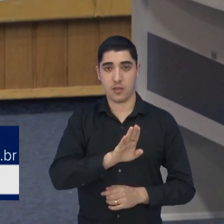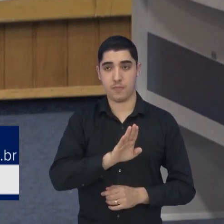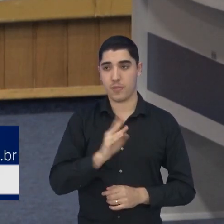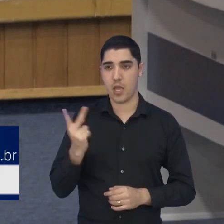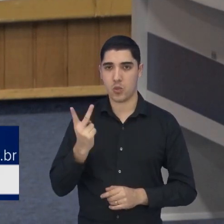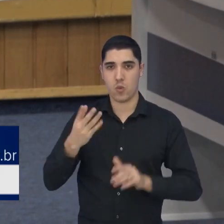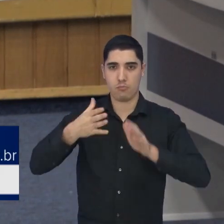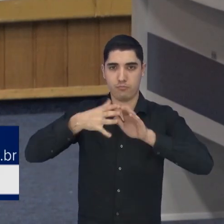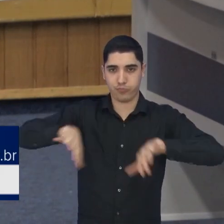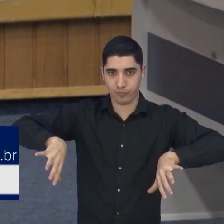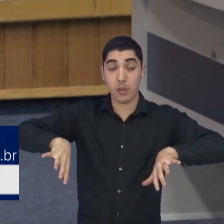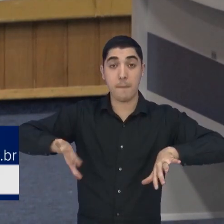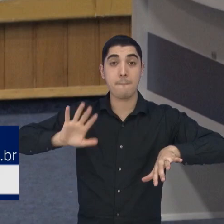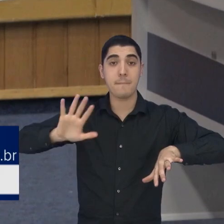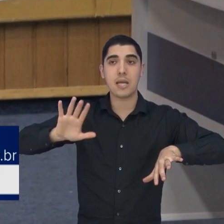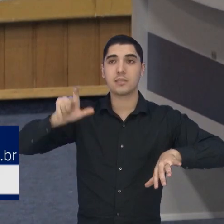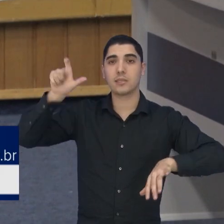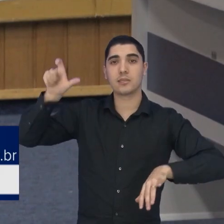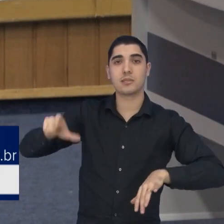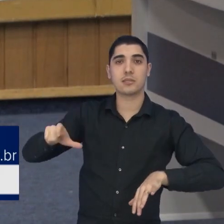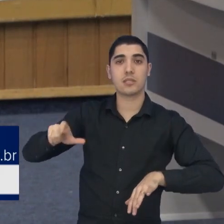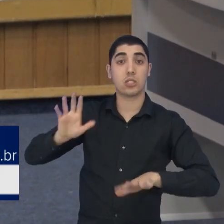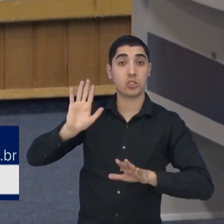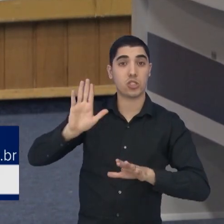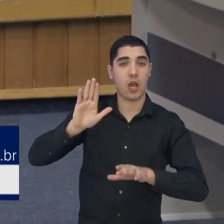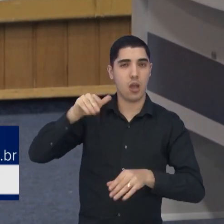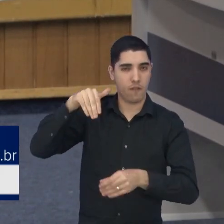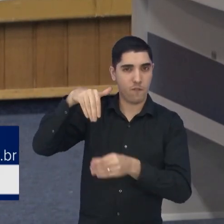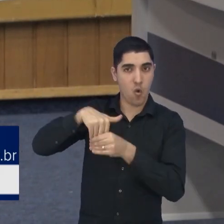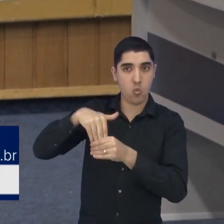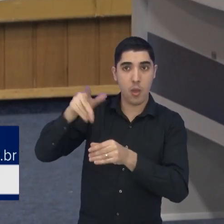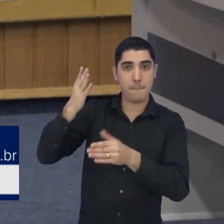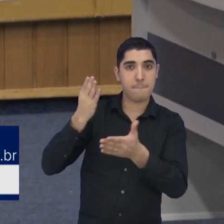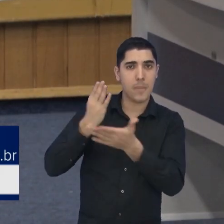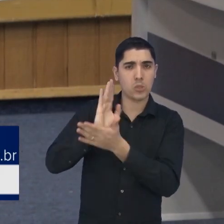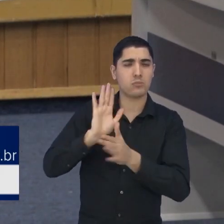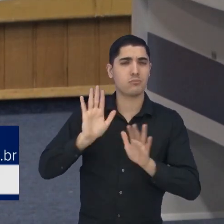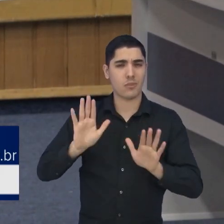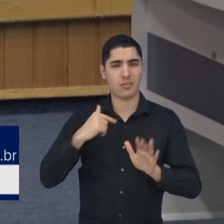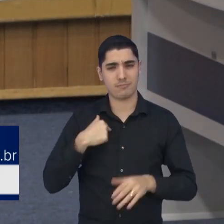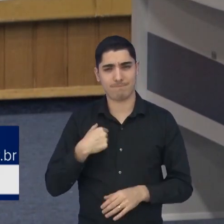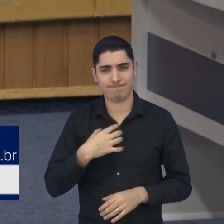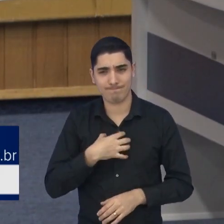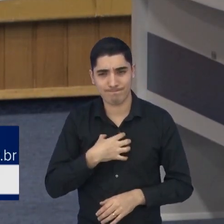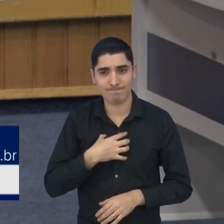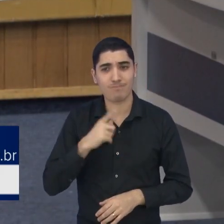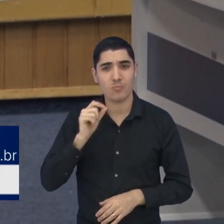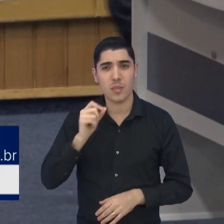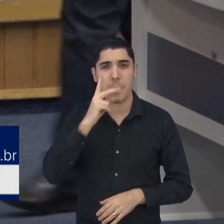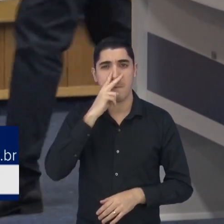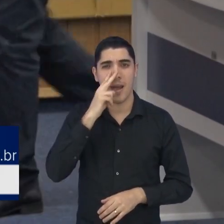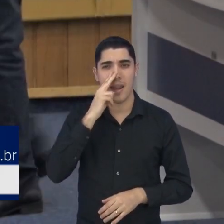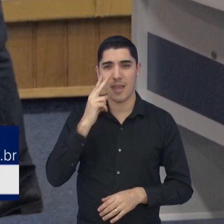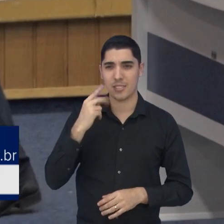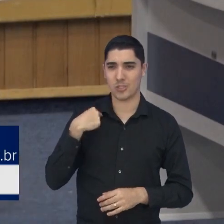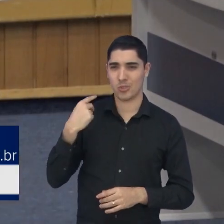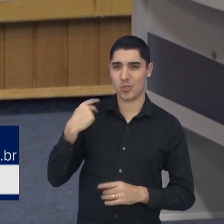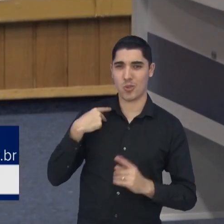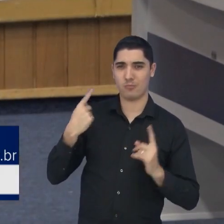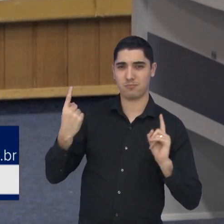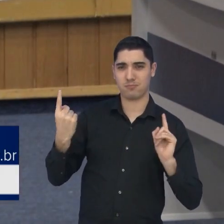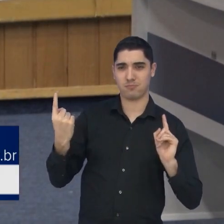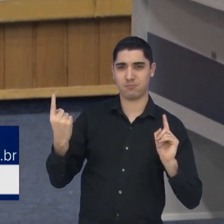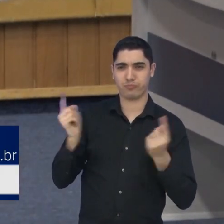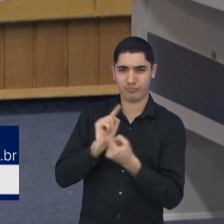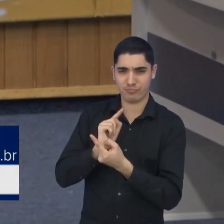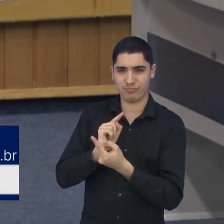como ele foi eleito, não se conseguiu, até se tentou. Então, assim, eu acho aqui que nós estamos na contramão. 2 em